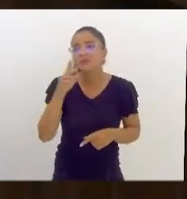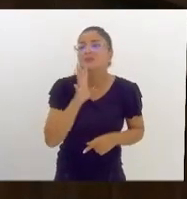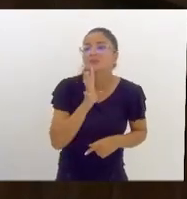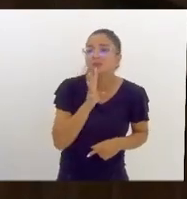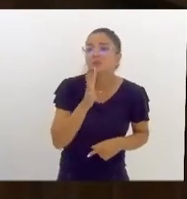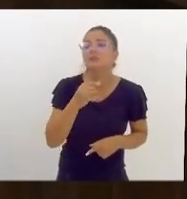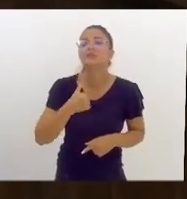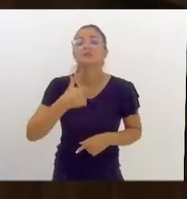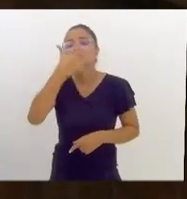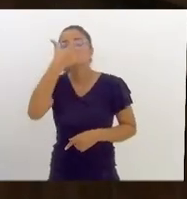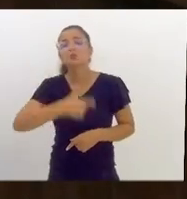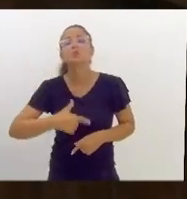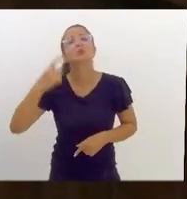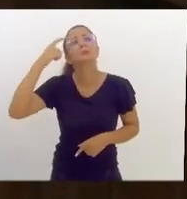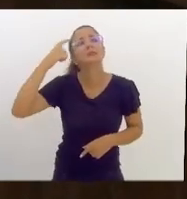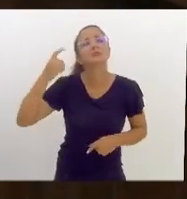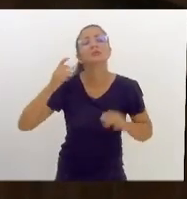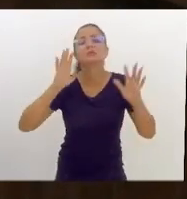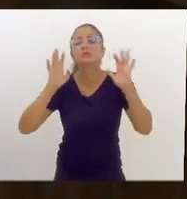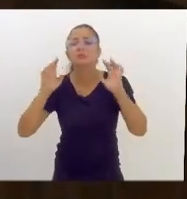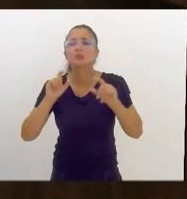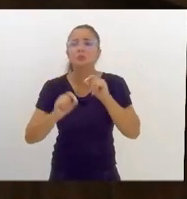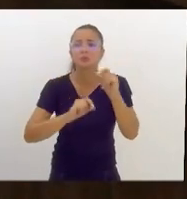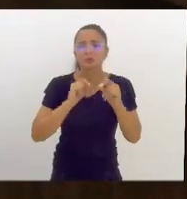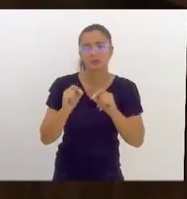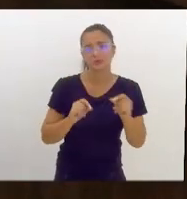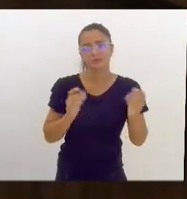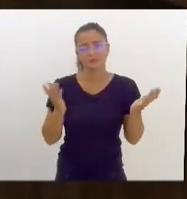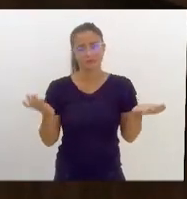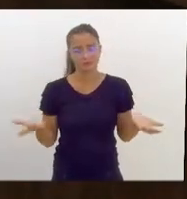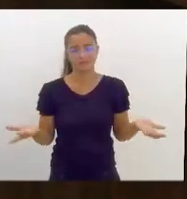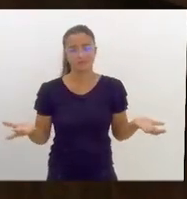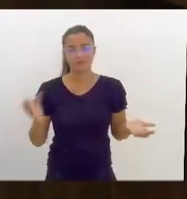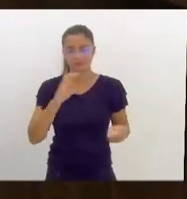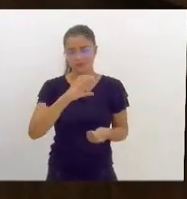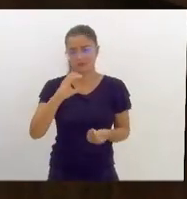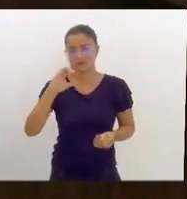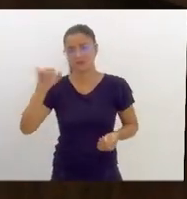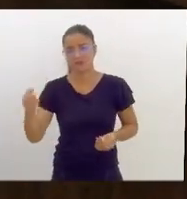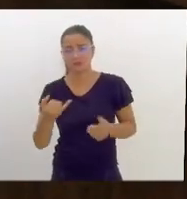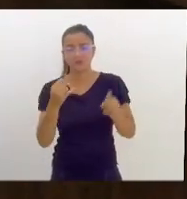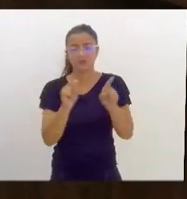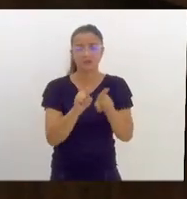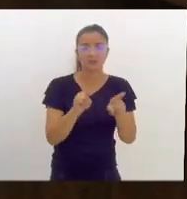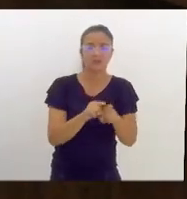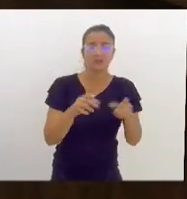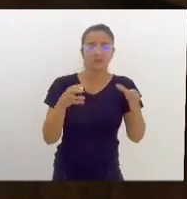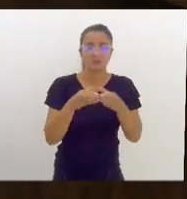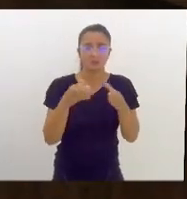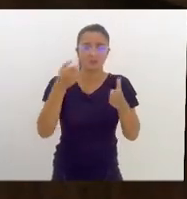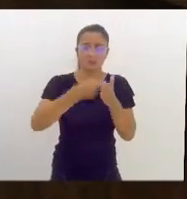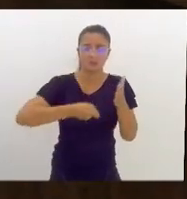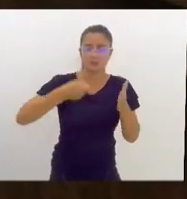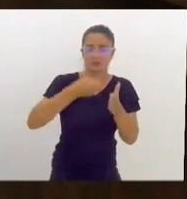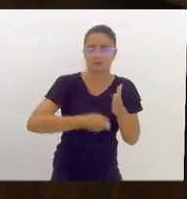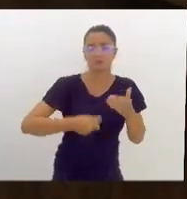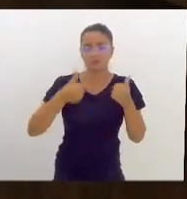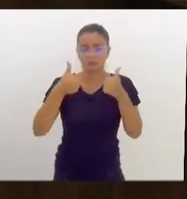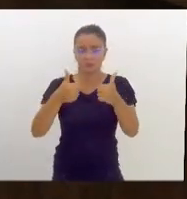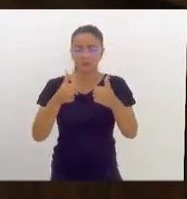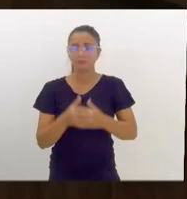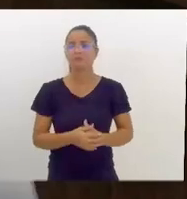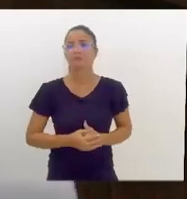minha posição. E no do Carno, não só na CCJ, como na Comissão de Tributação. Muito obrigado, senhor